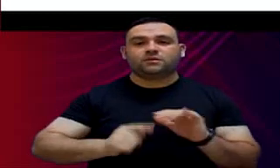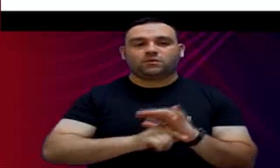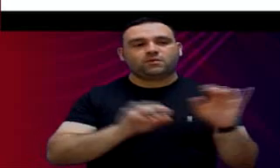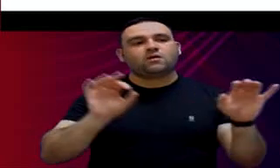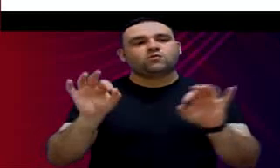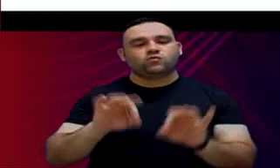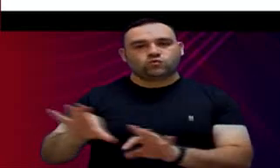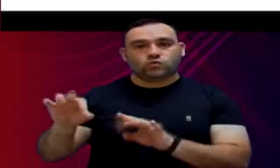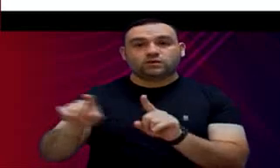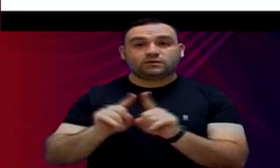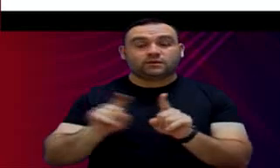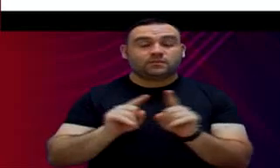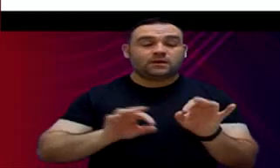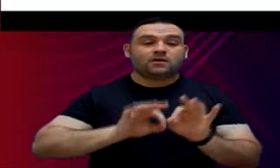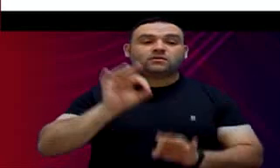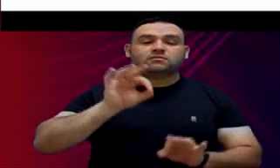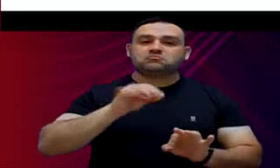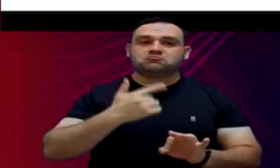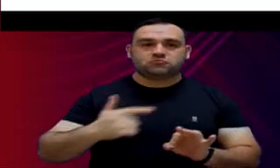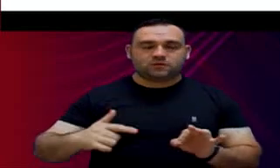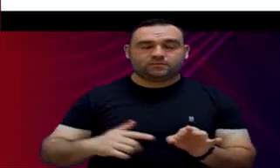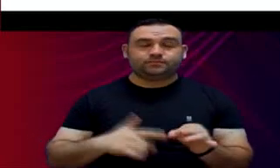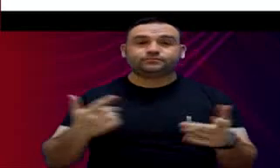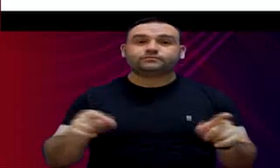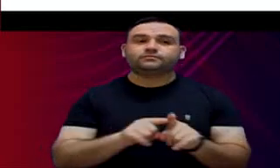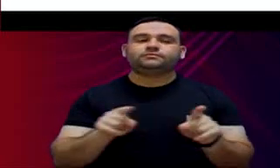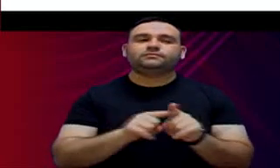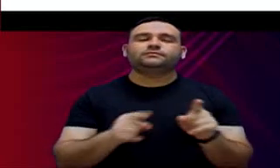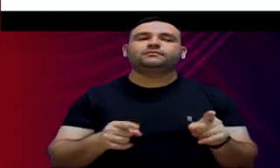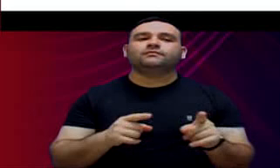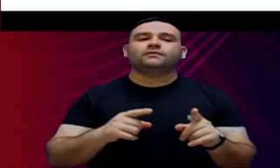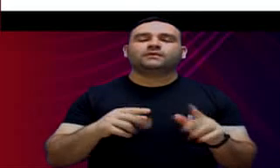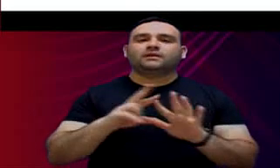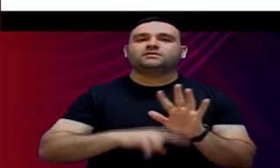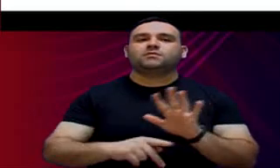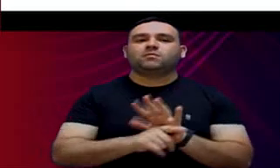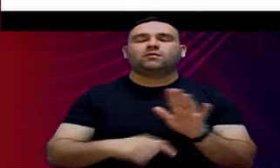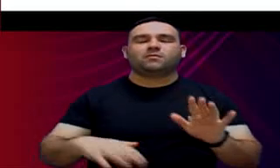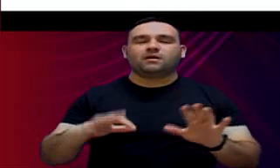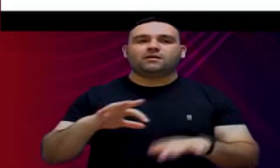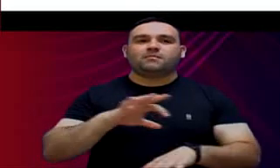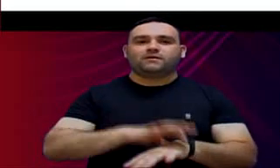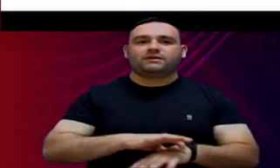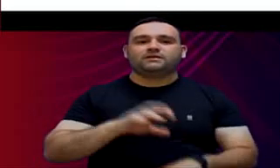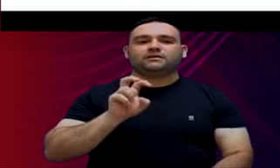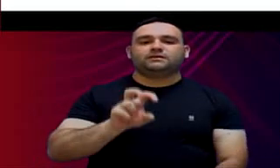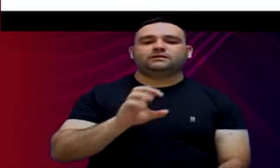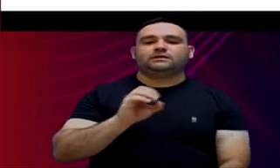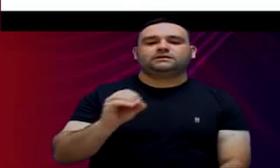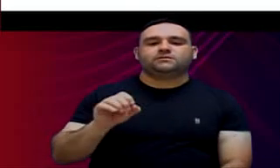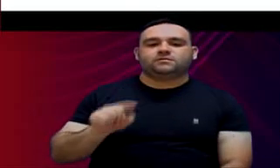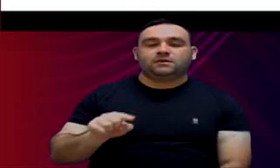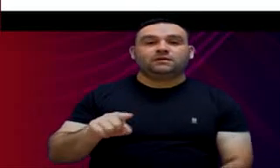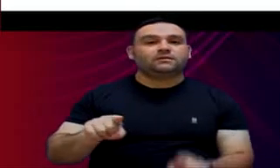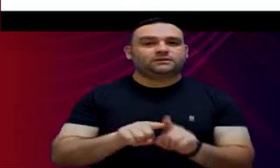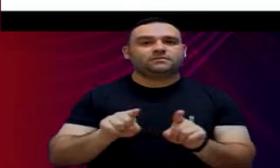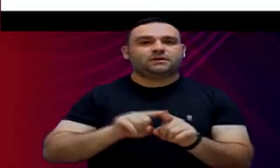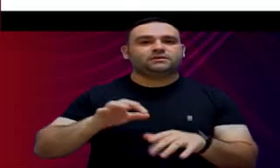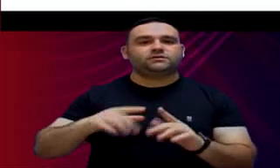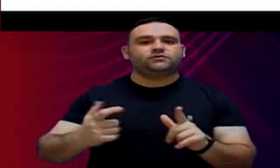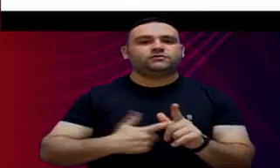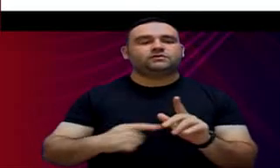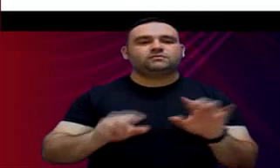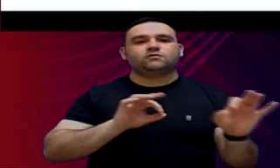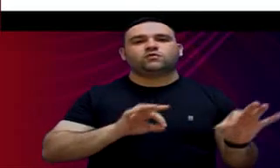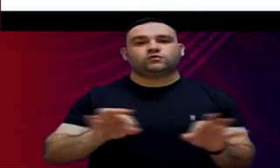caráter continuado unidade de medida e metafísica não há e a compensação regime Geral de previdência 500 mil também despesa